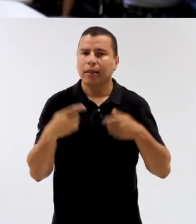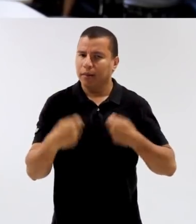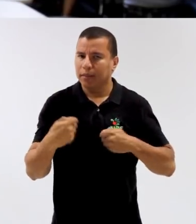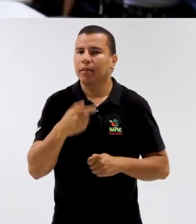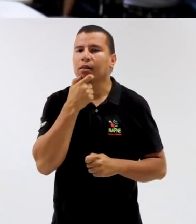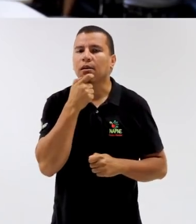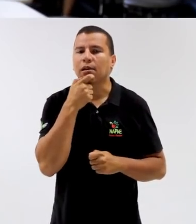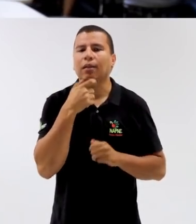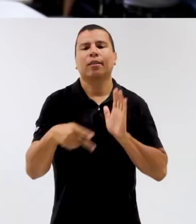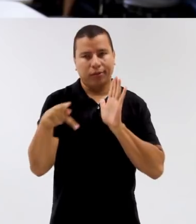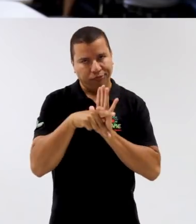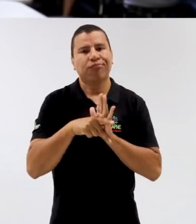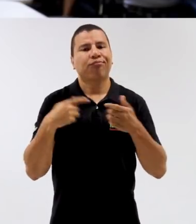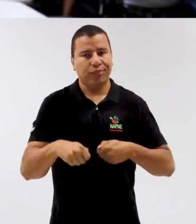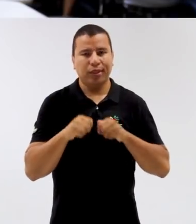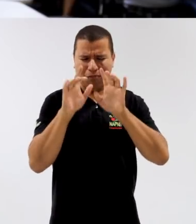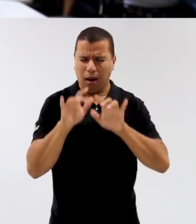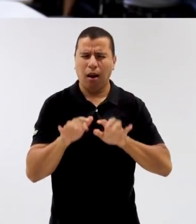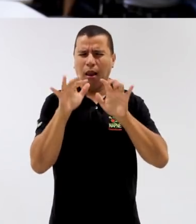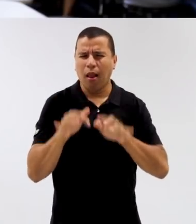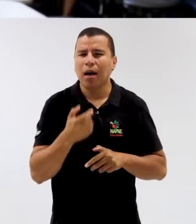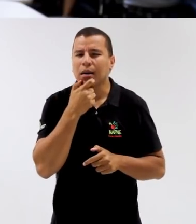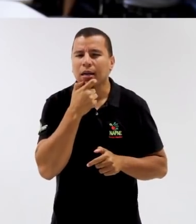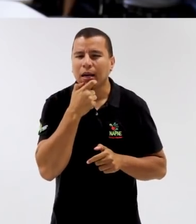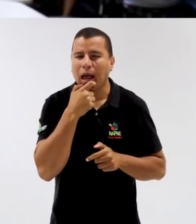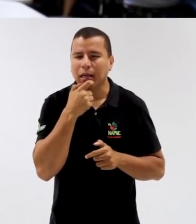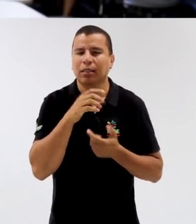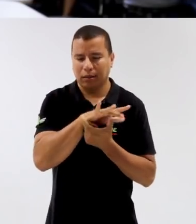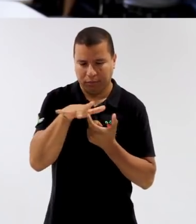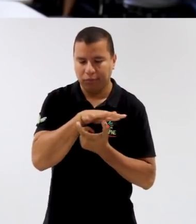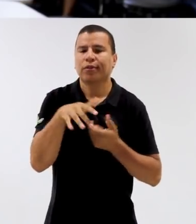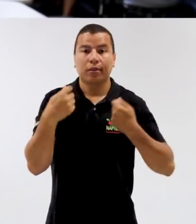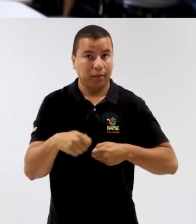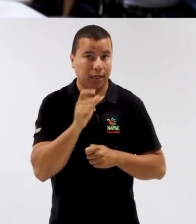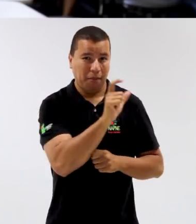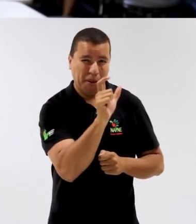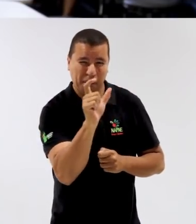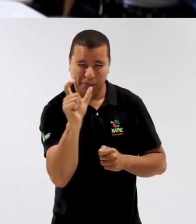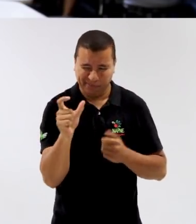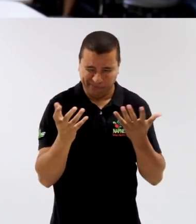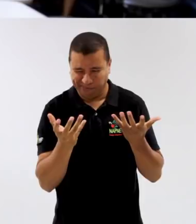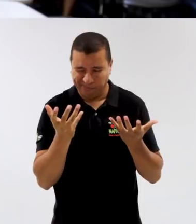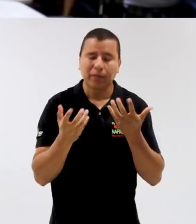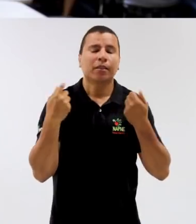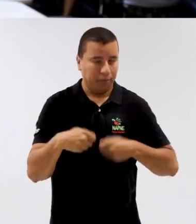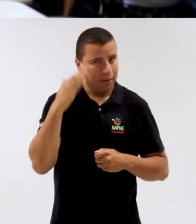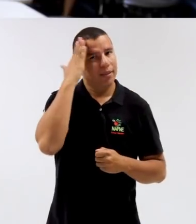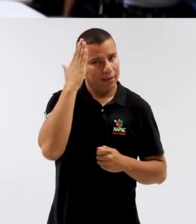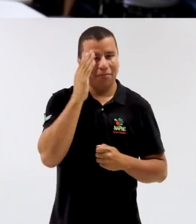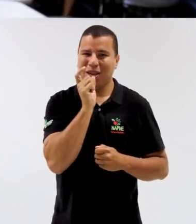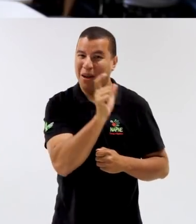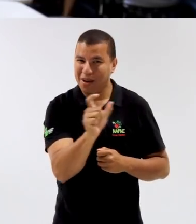é baseado em linguagem inglês então a gente atrás porque quando a gente estudar a gente achava que o chile inglês é